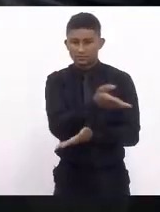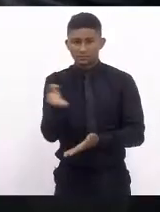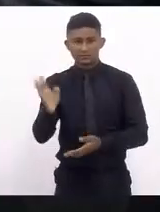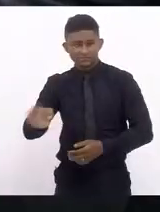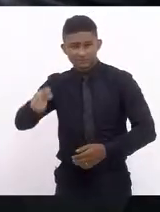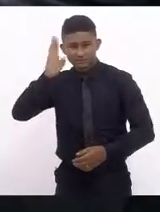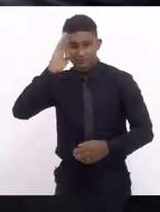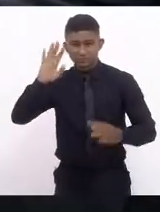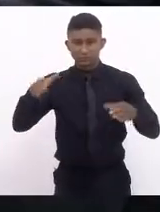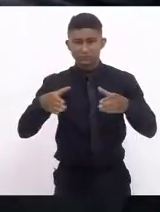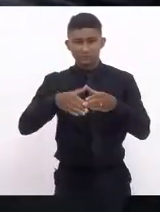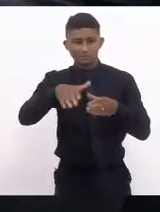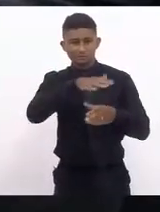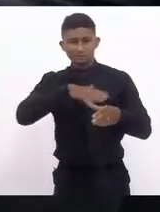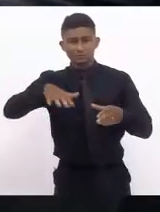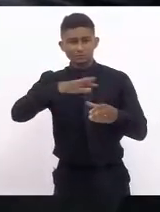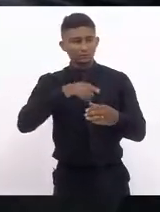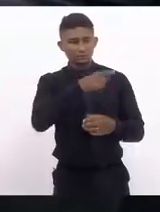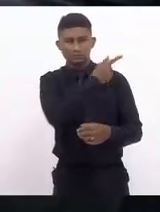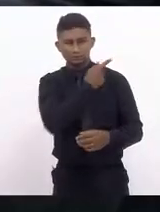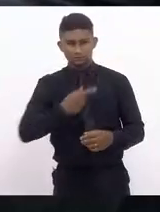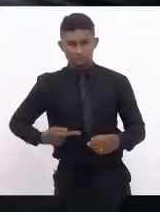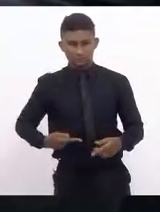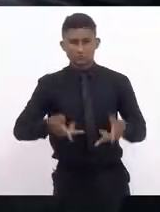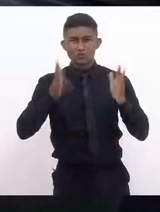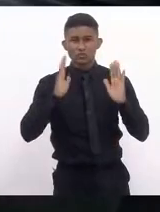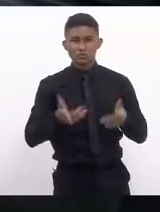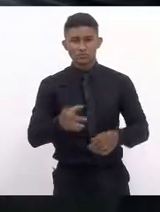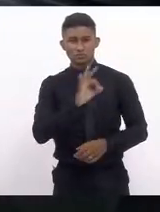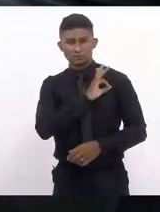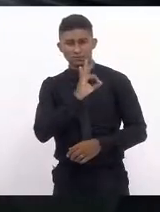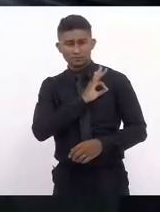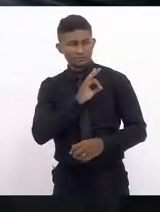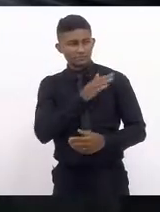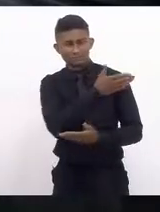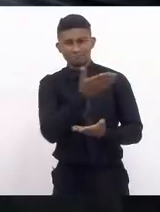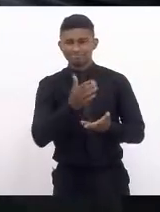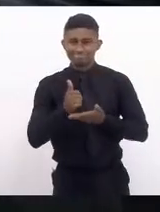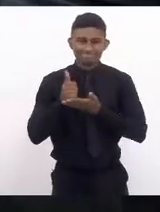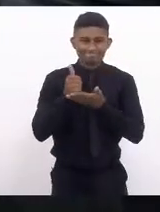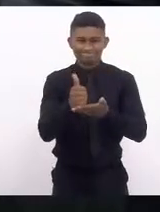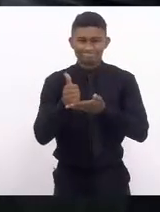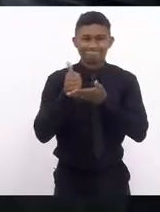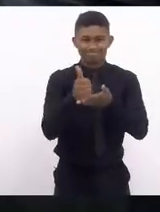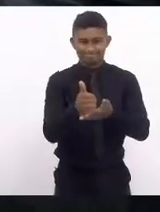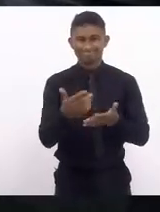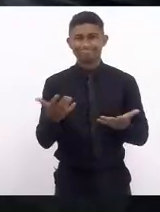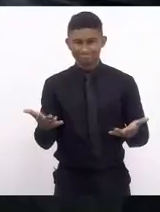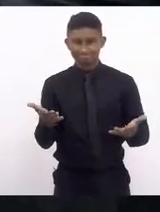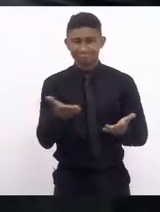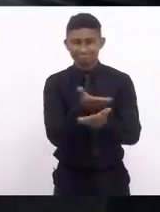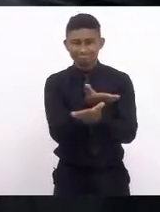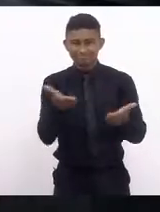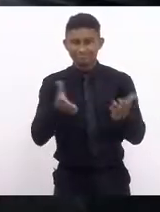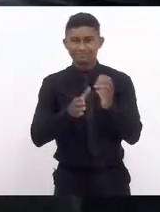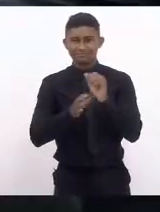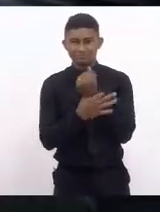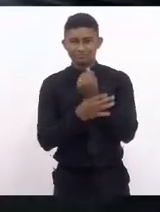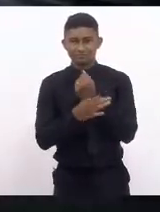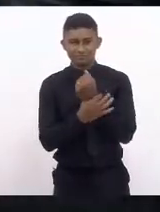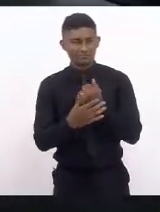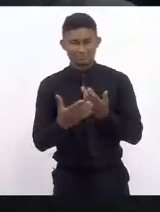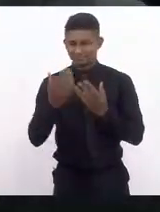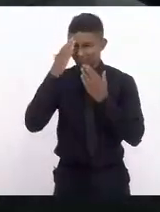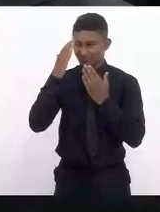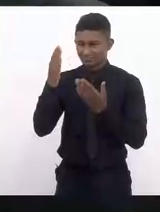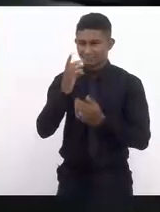que o governador conta tem apoiado a polícia a polícia às Forças de segurança Obrigada